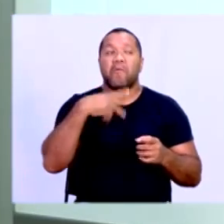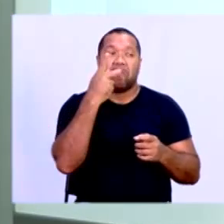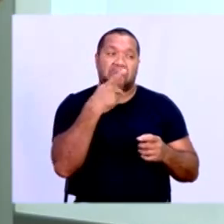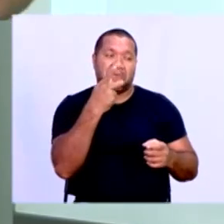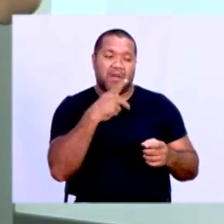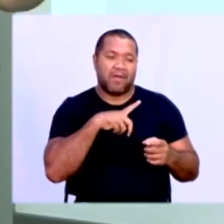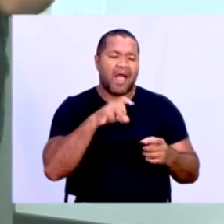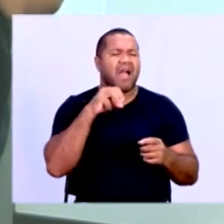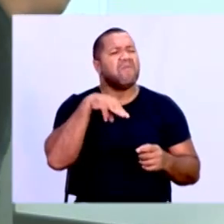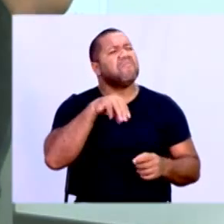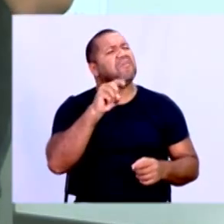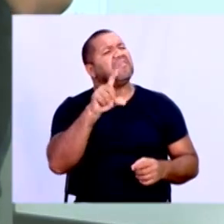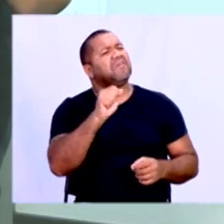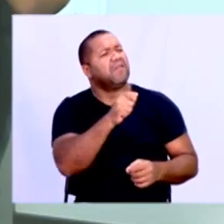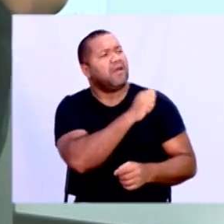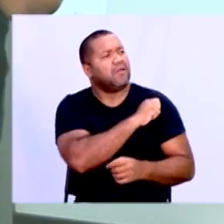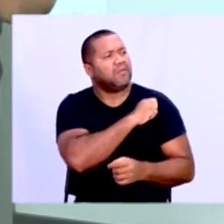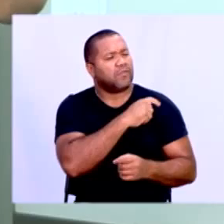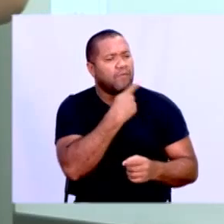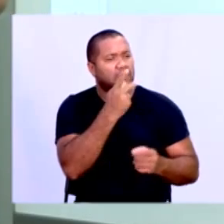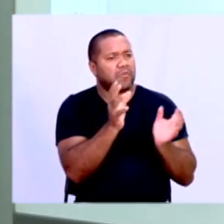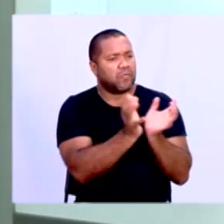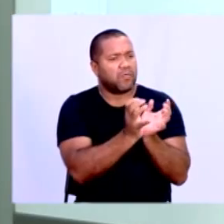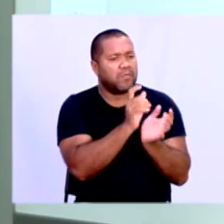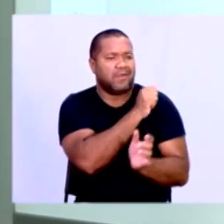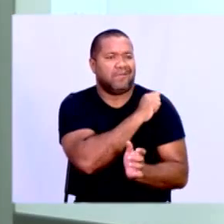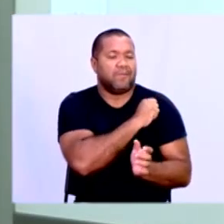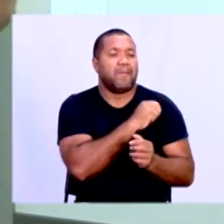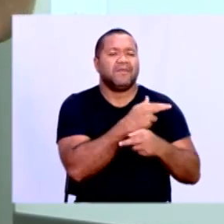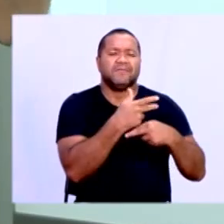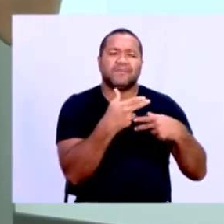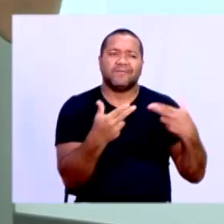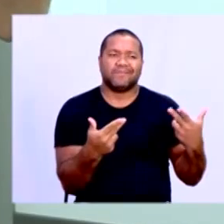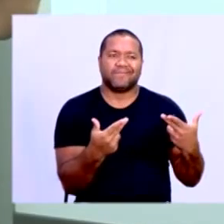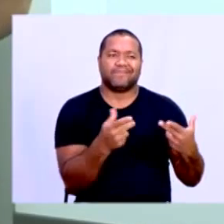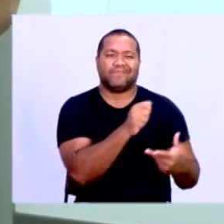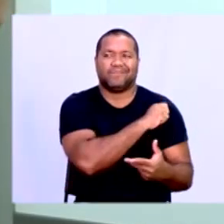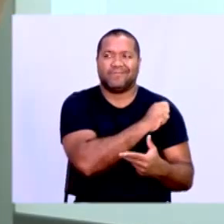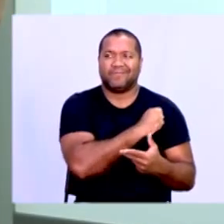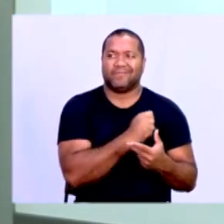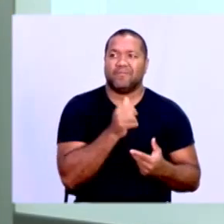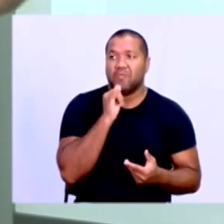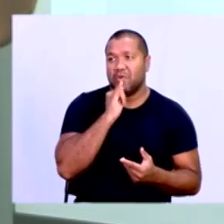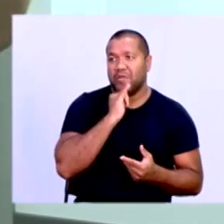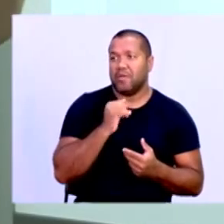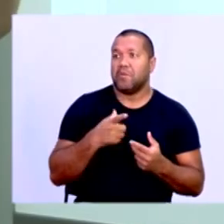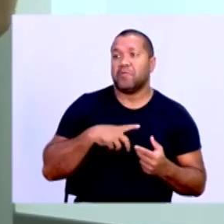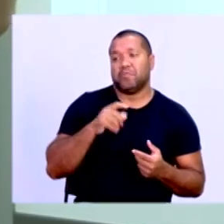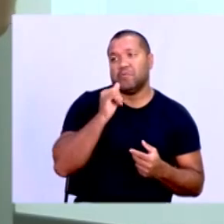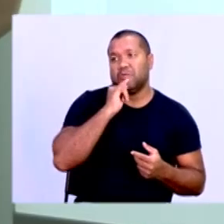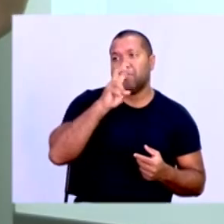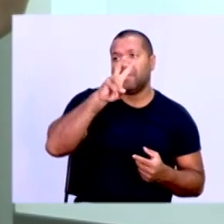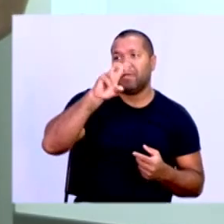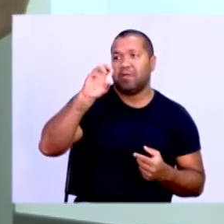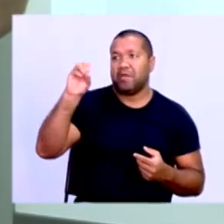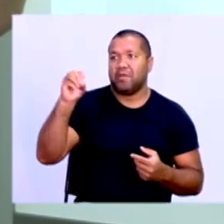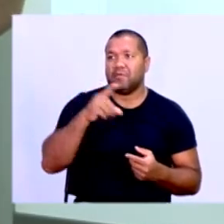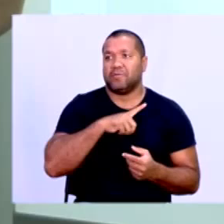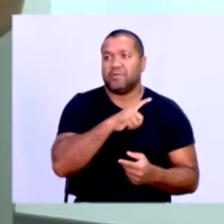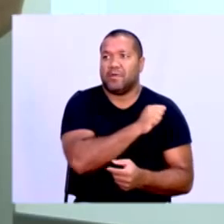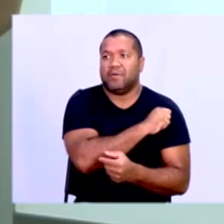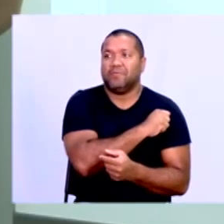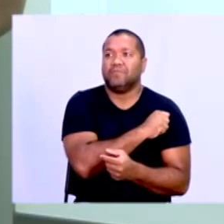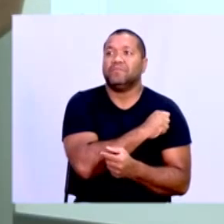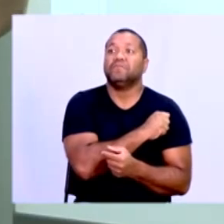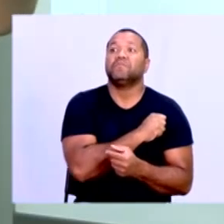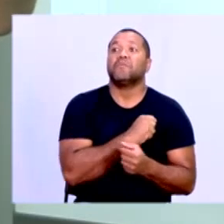falando de uma classe aluno. Mas eu tenho vários alunos. Vamos supor, eu tenho 500 alunos. Então, quando eu vou